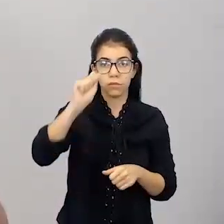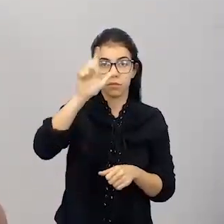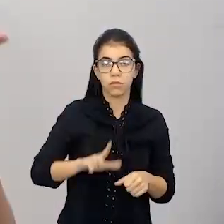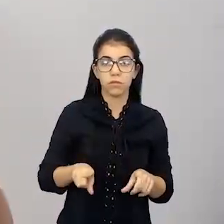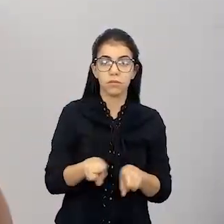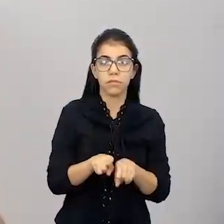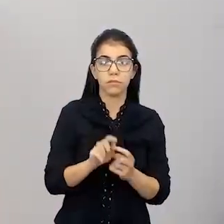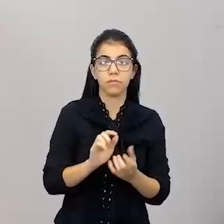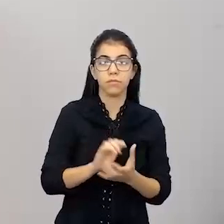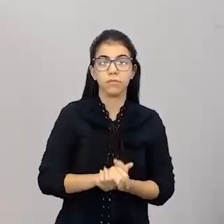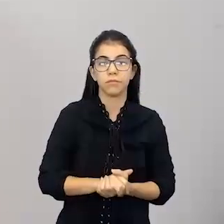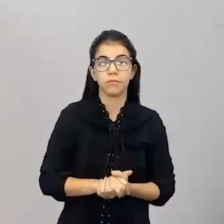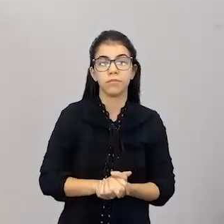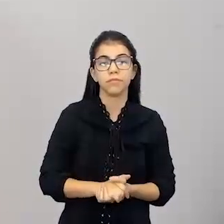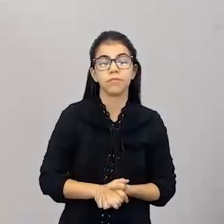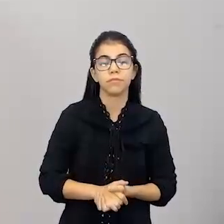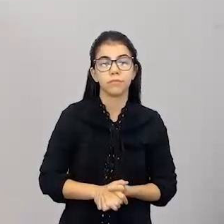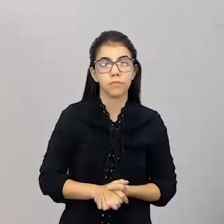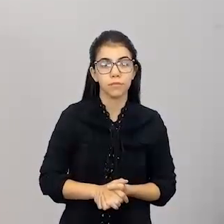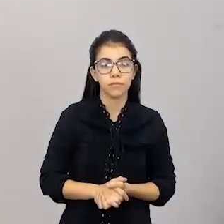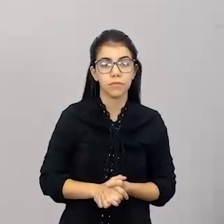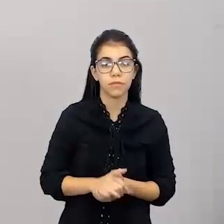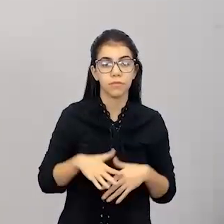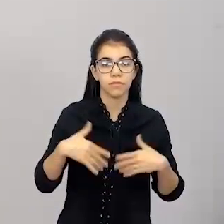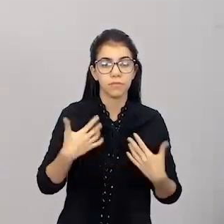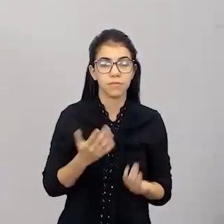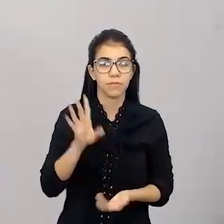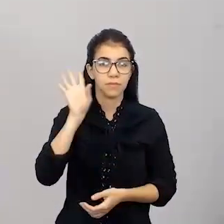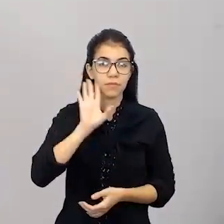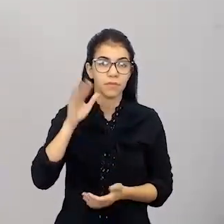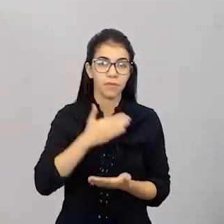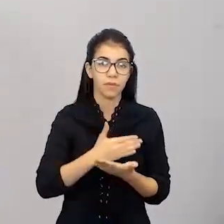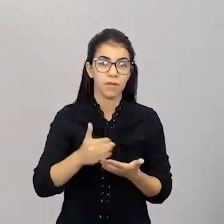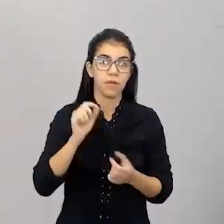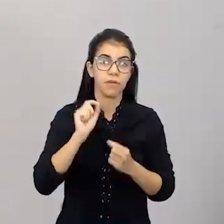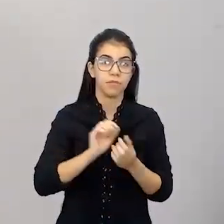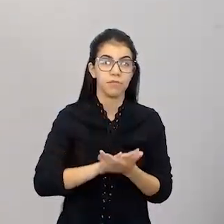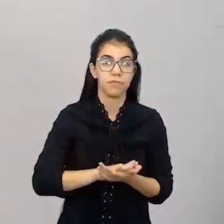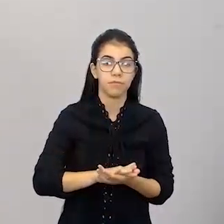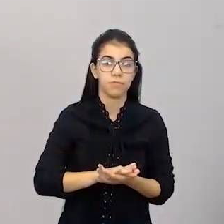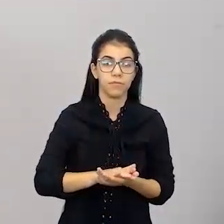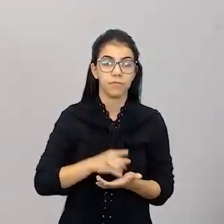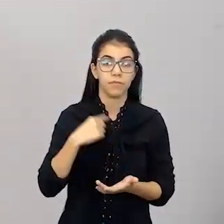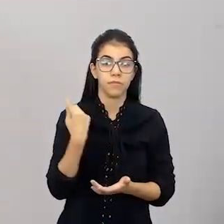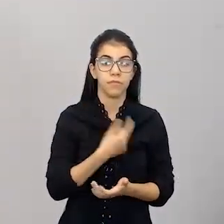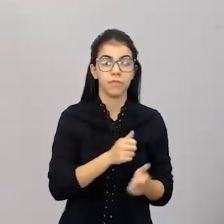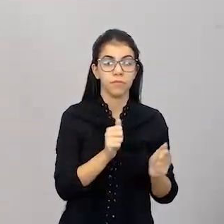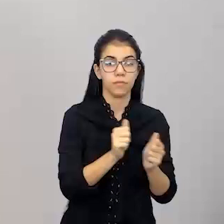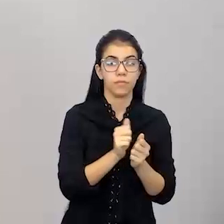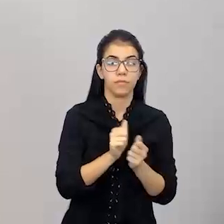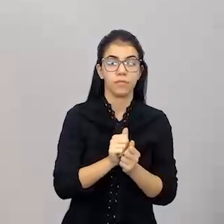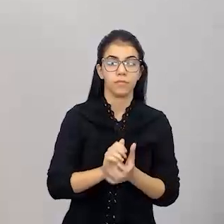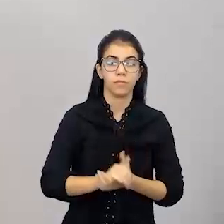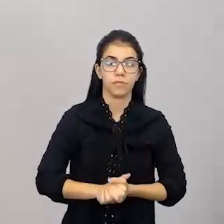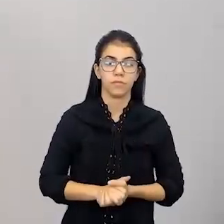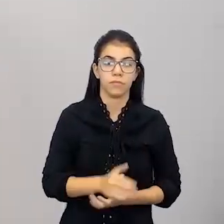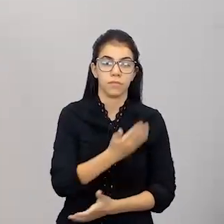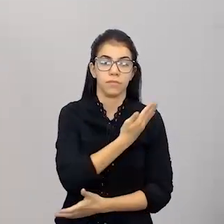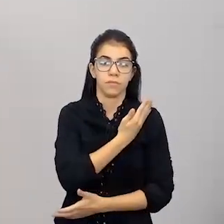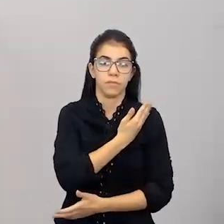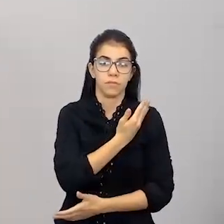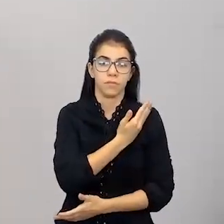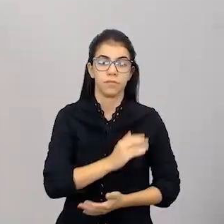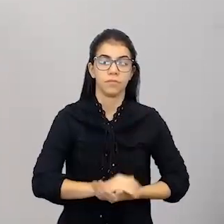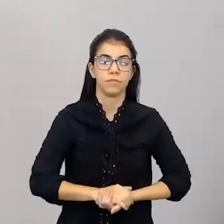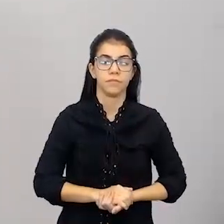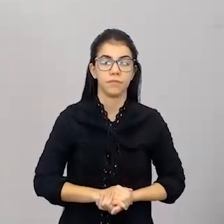rosa e folhagem de fundo amarelo. Mas é uma delícia a gente começar essa manhã e aqui juntos, né, com o meu colega,